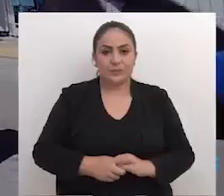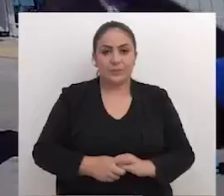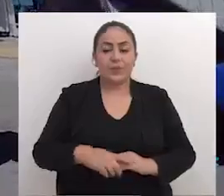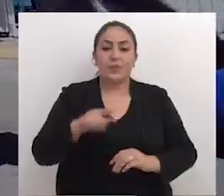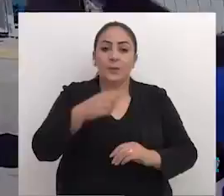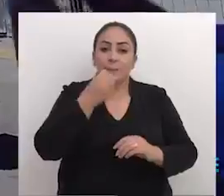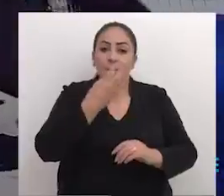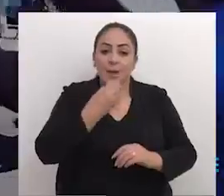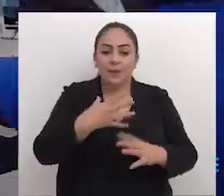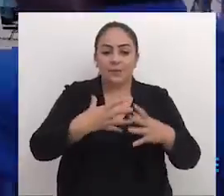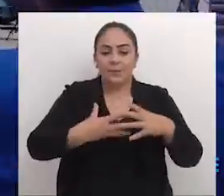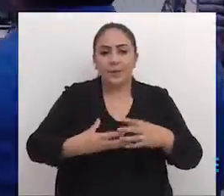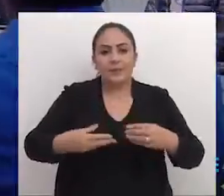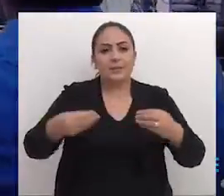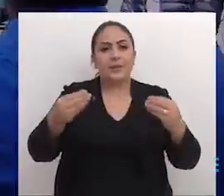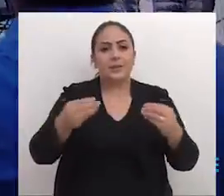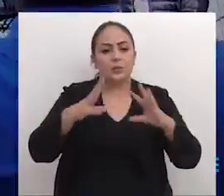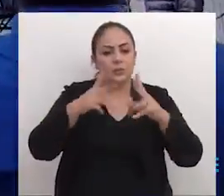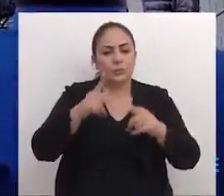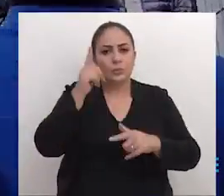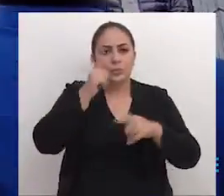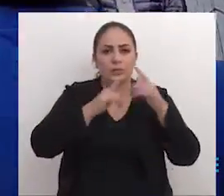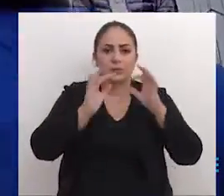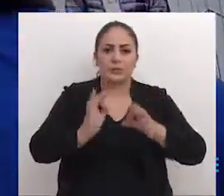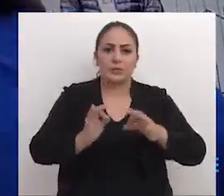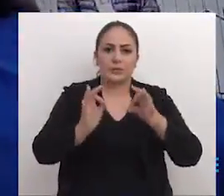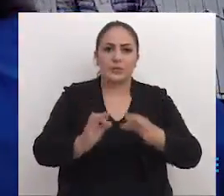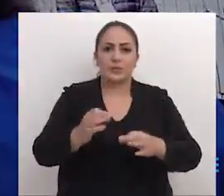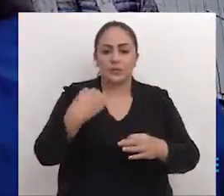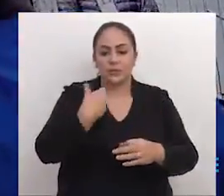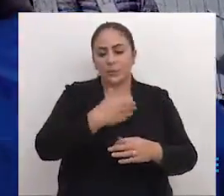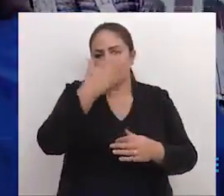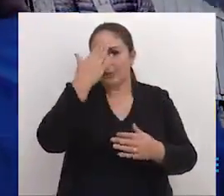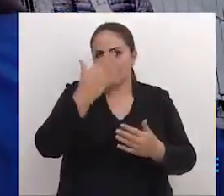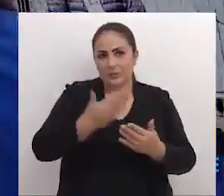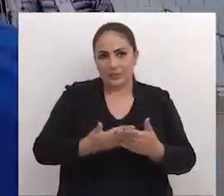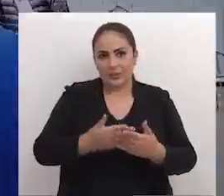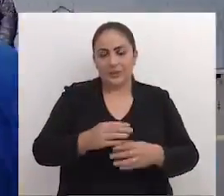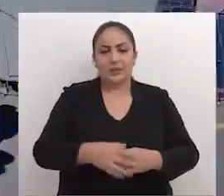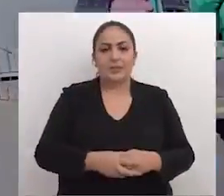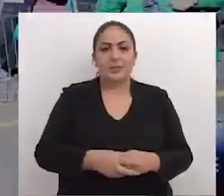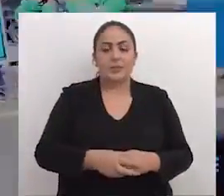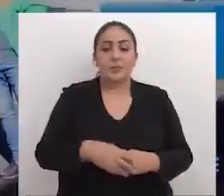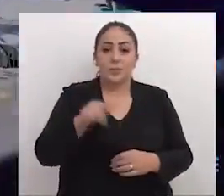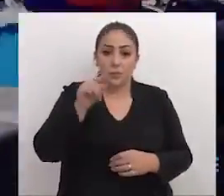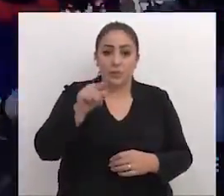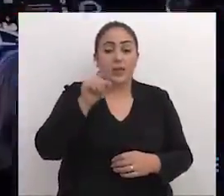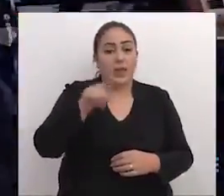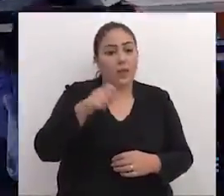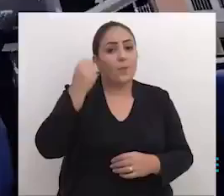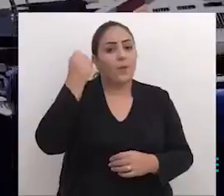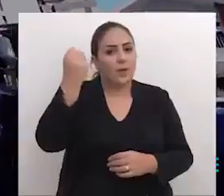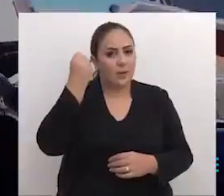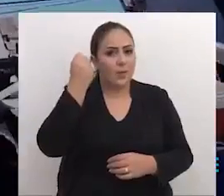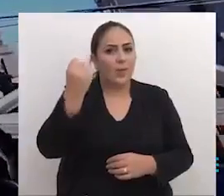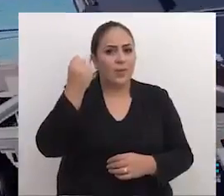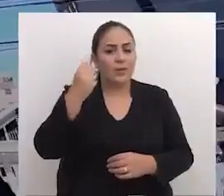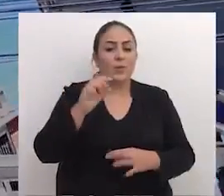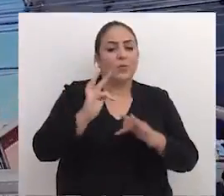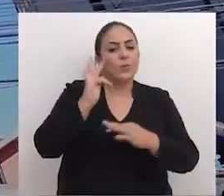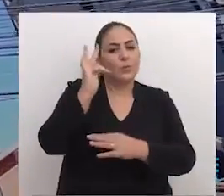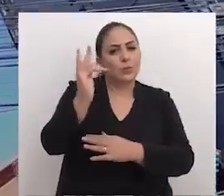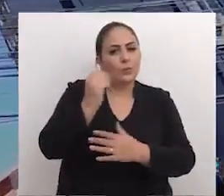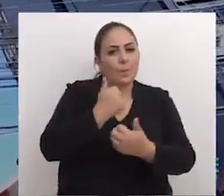bem, vai passar. Tudo vai dar certo, vamos confiar. Fique bem, você é um